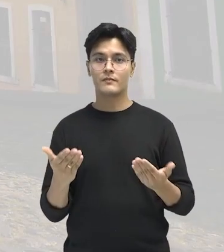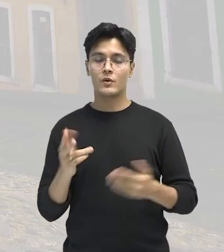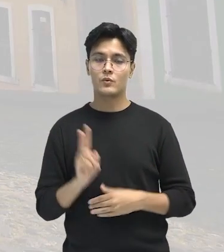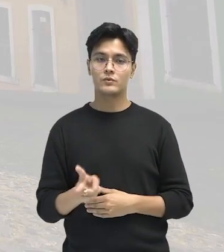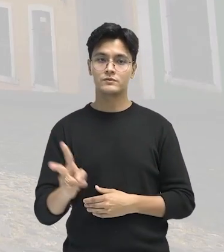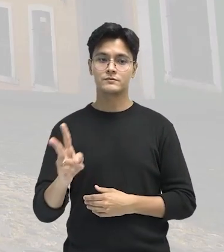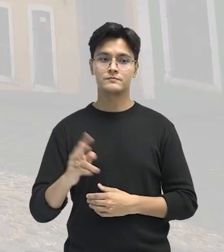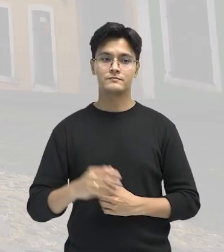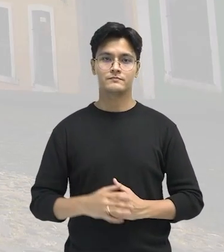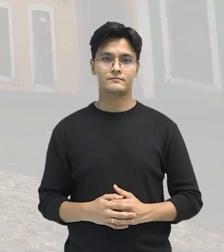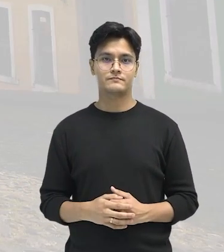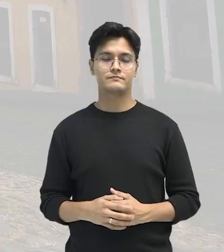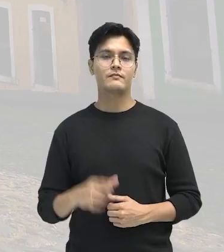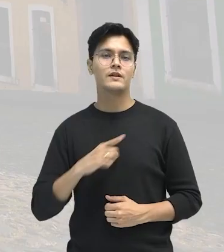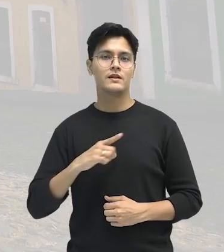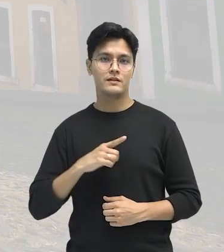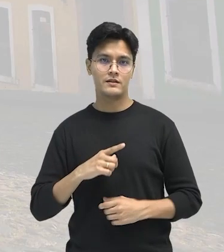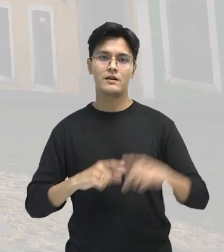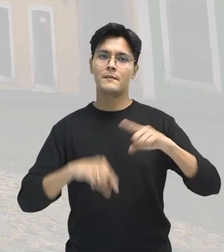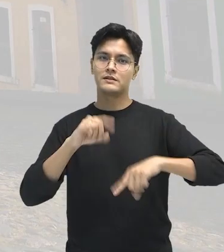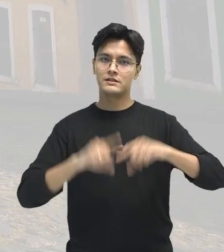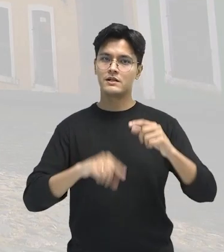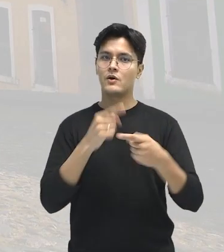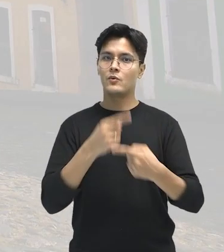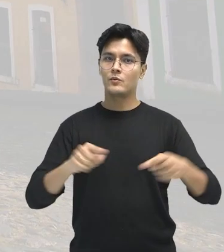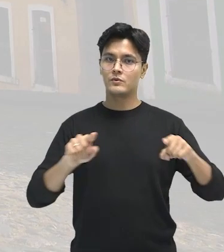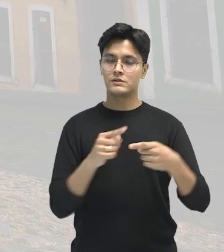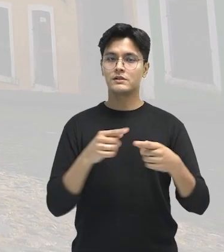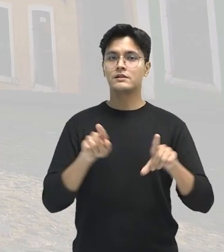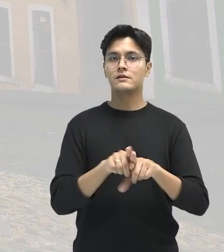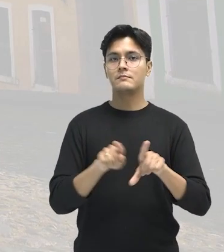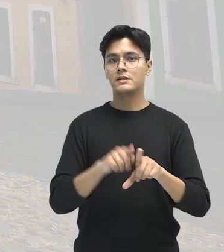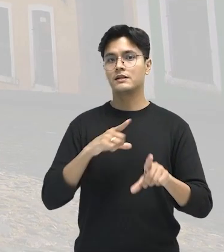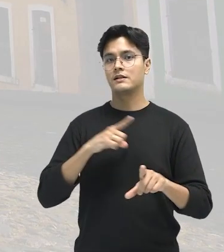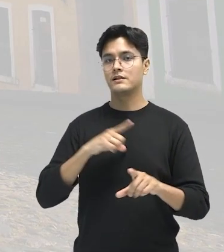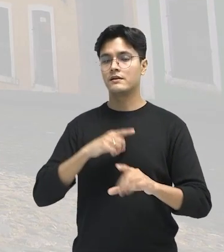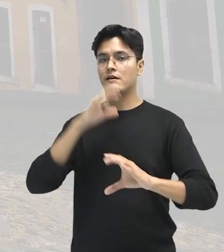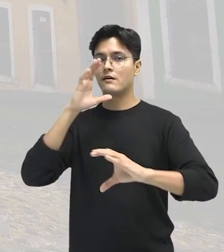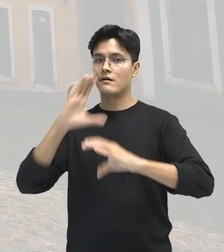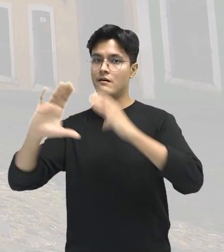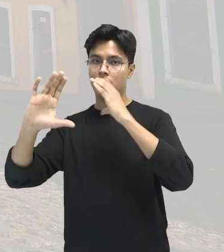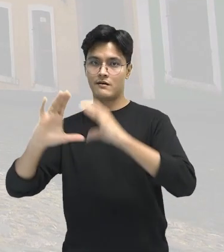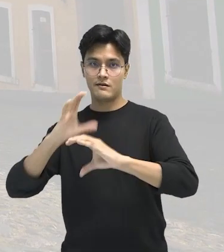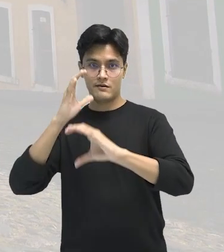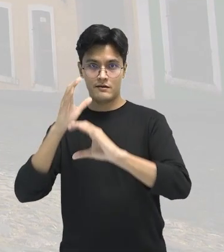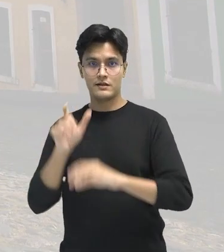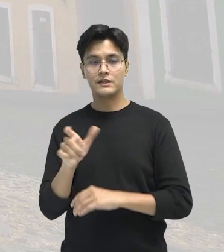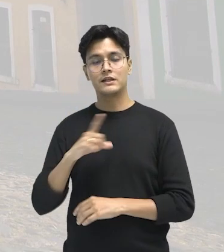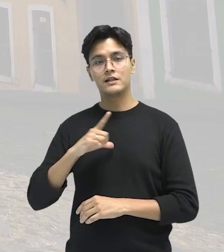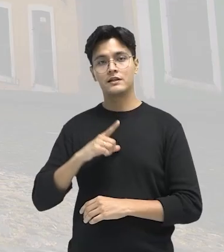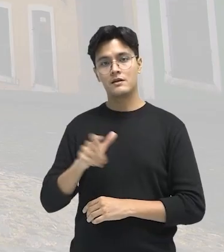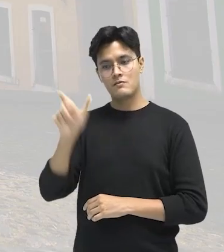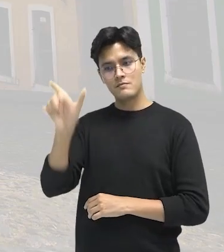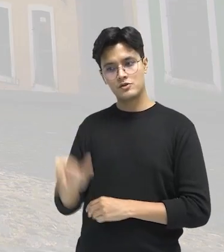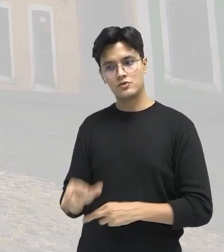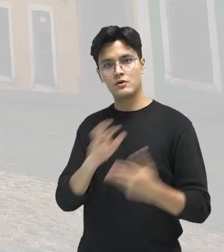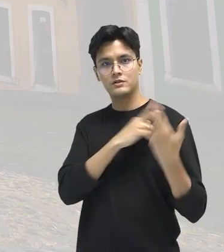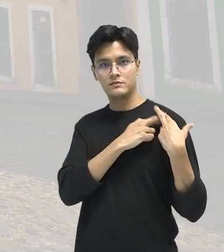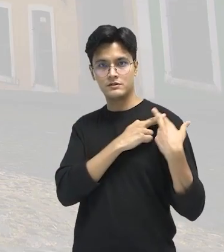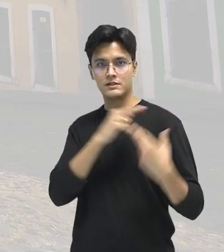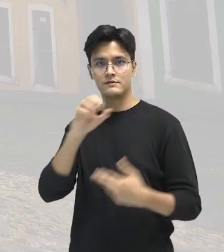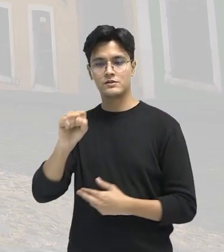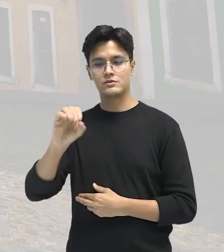prosseguindo, além dos instrumentos, nós temos o canto, onde a gente tem a presença de um solista, ou